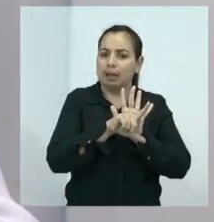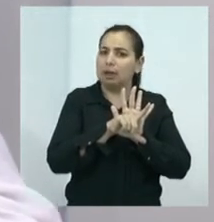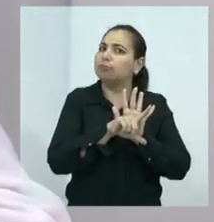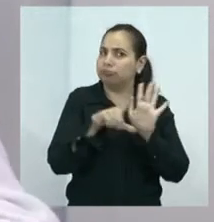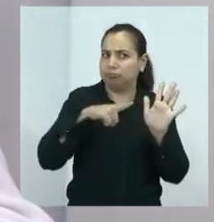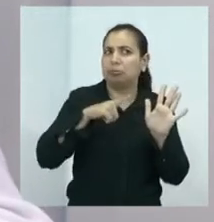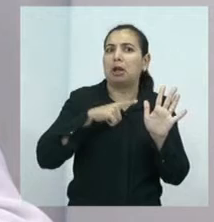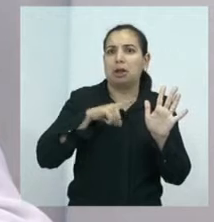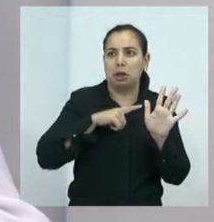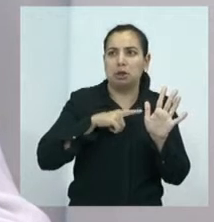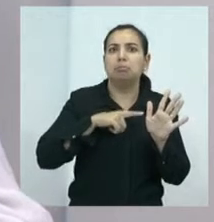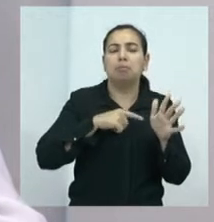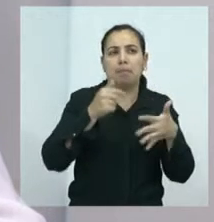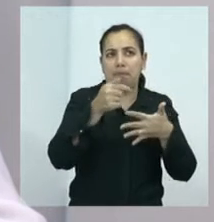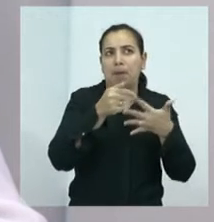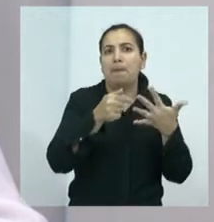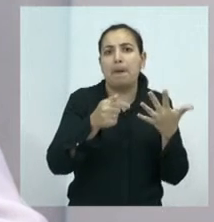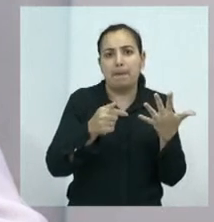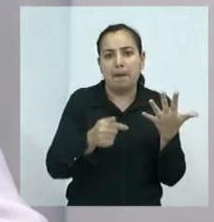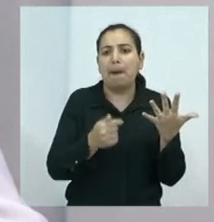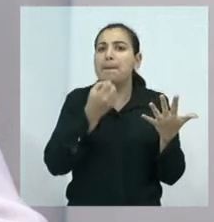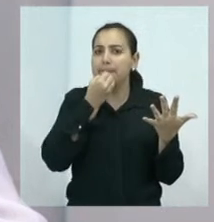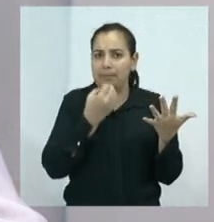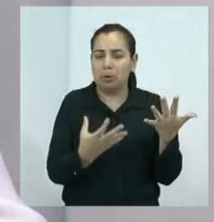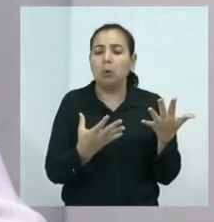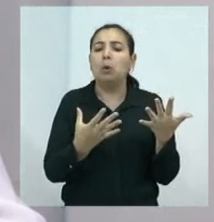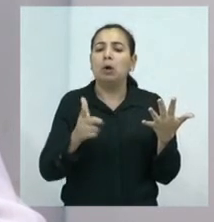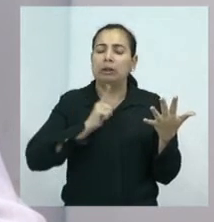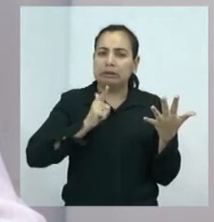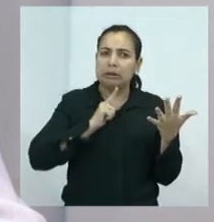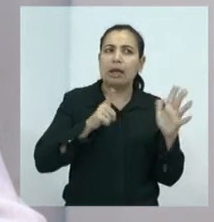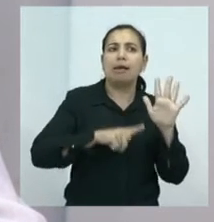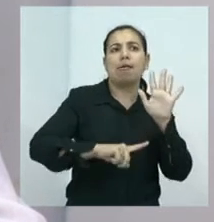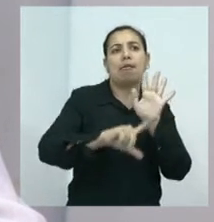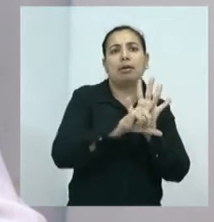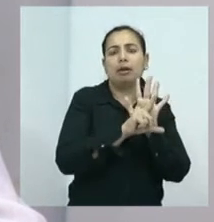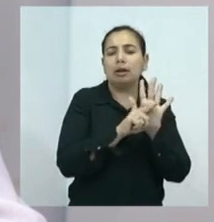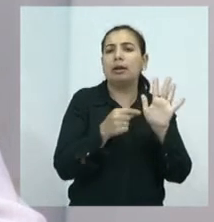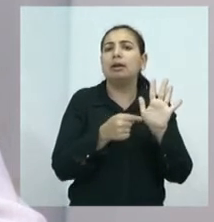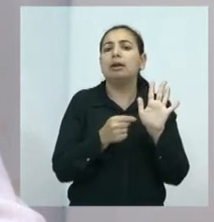sim. Nós temos leis que elas são até bastante